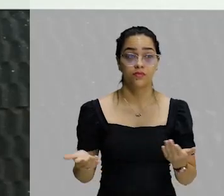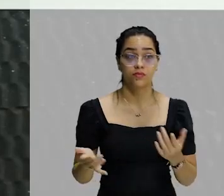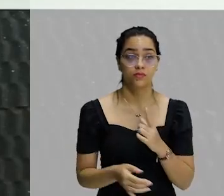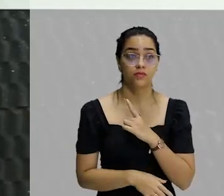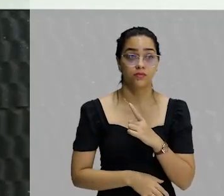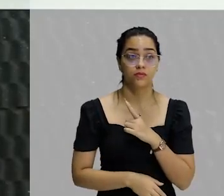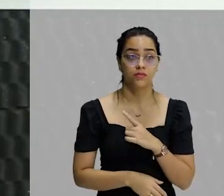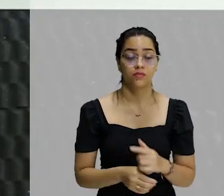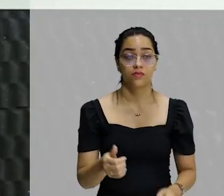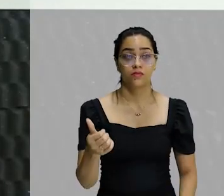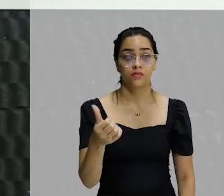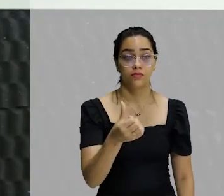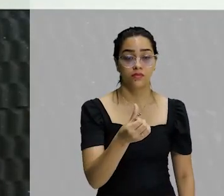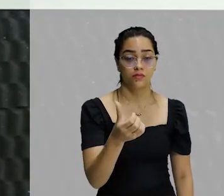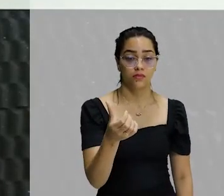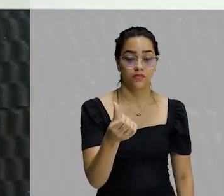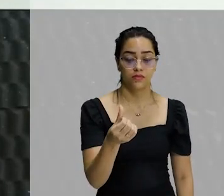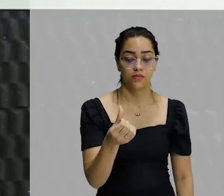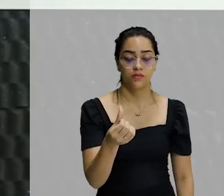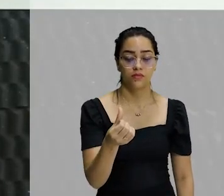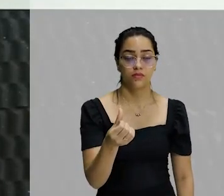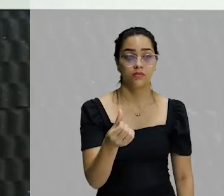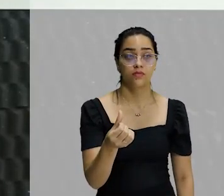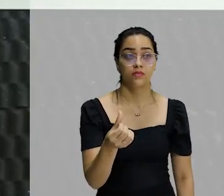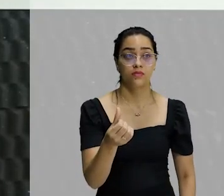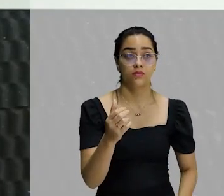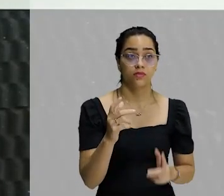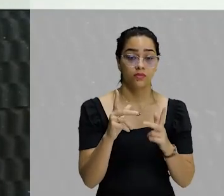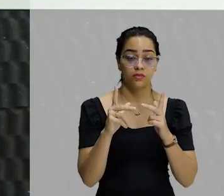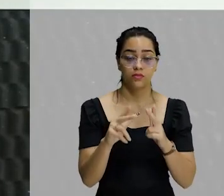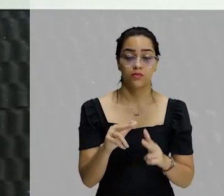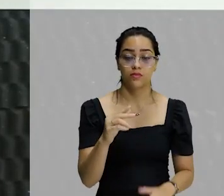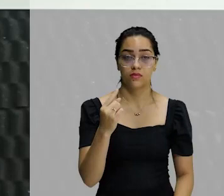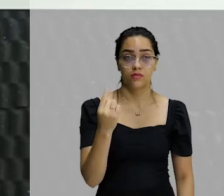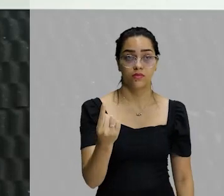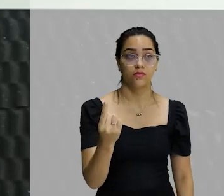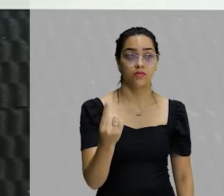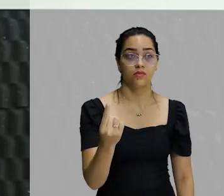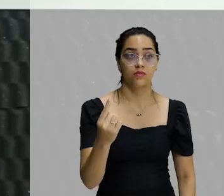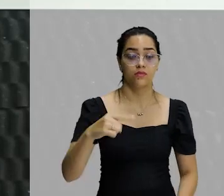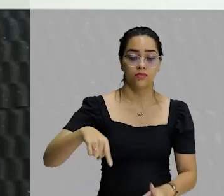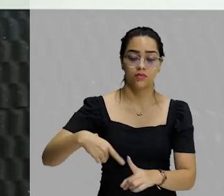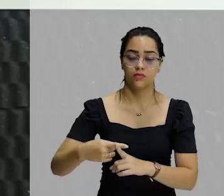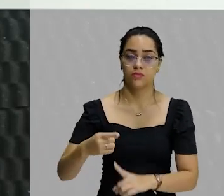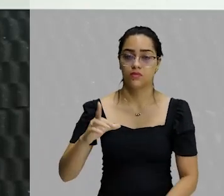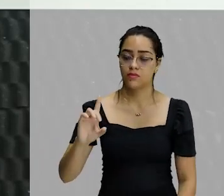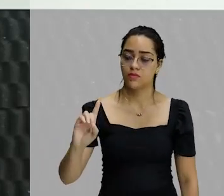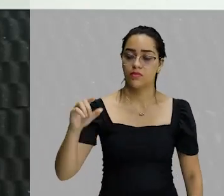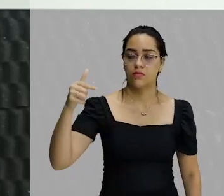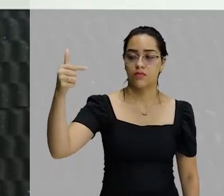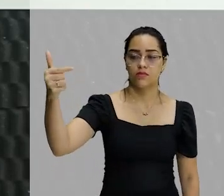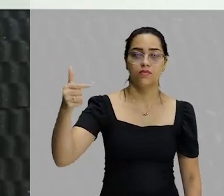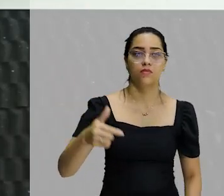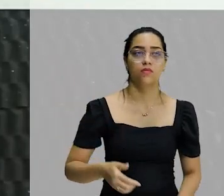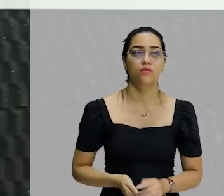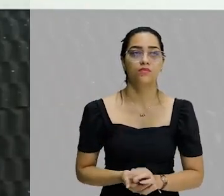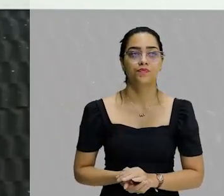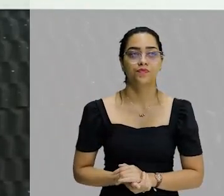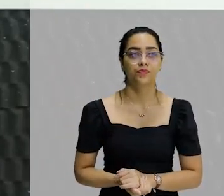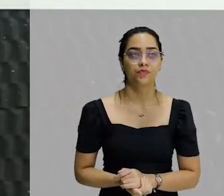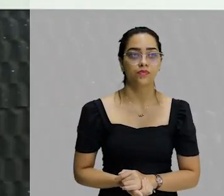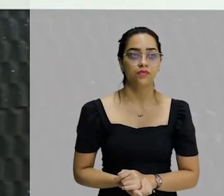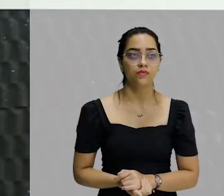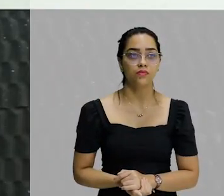aqui, ó, 16 é igual a 1 mais D ao